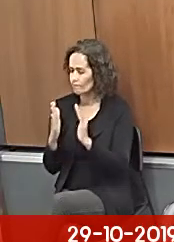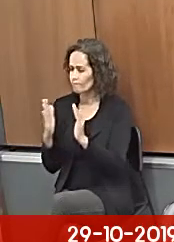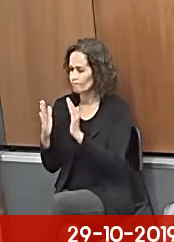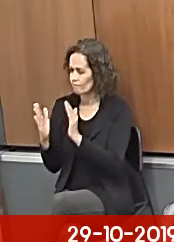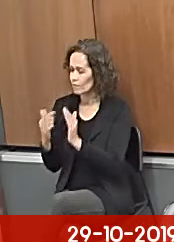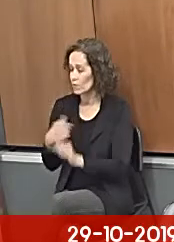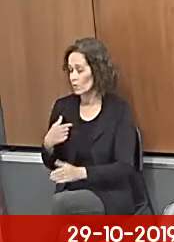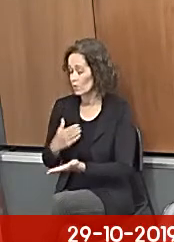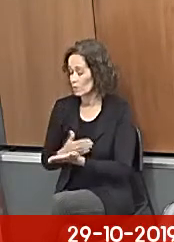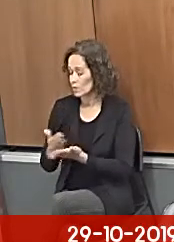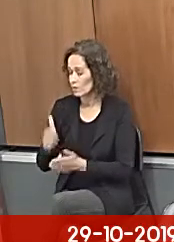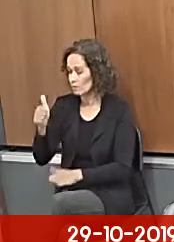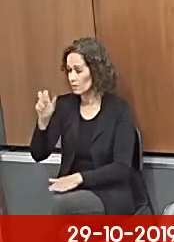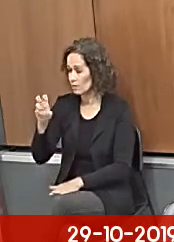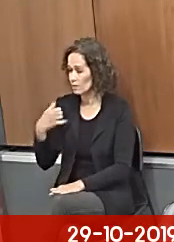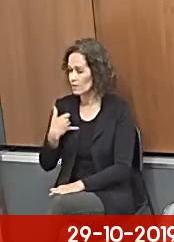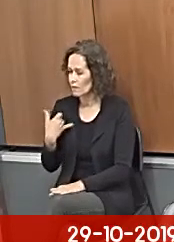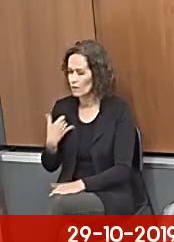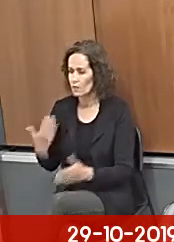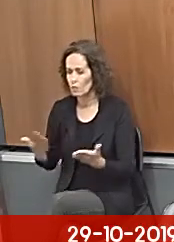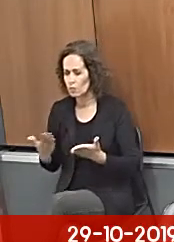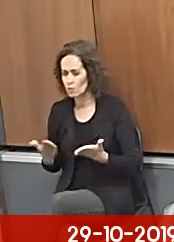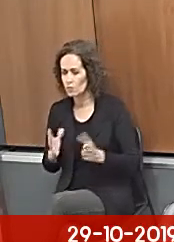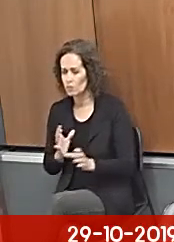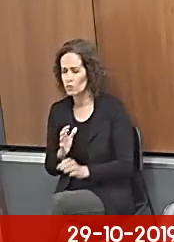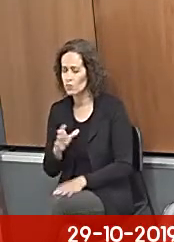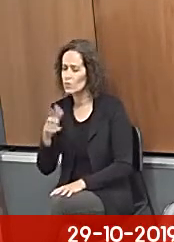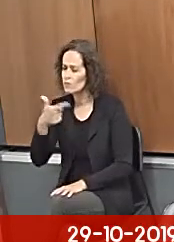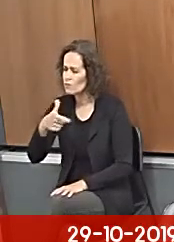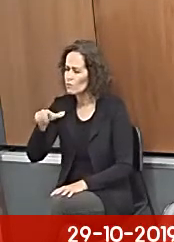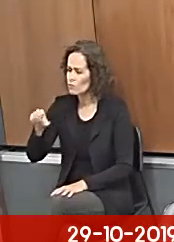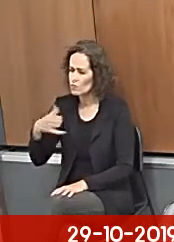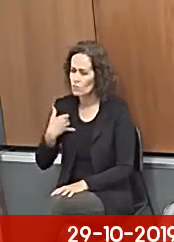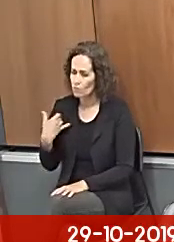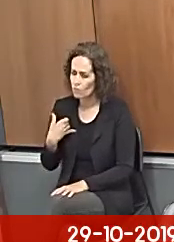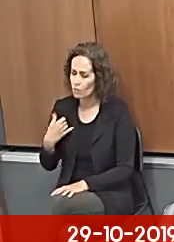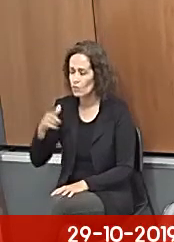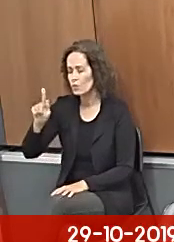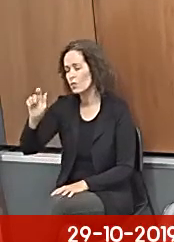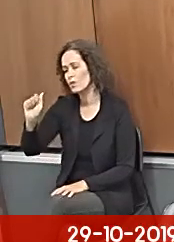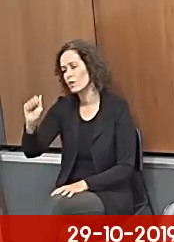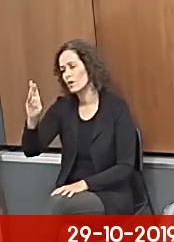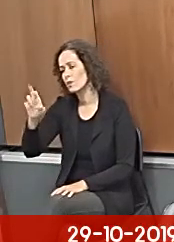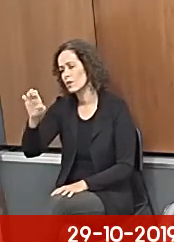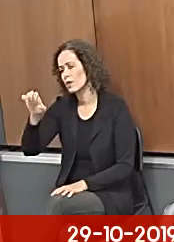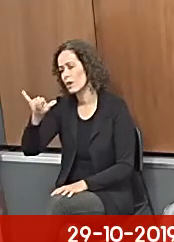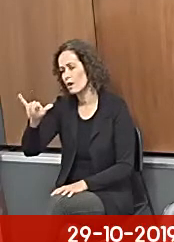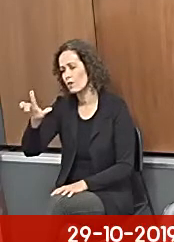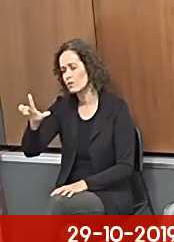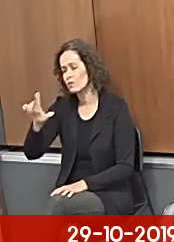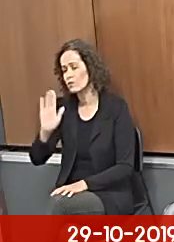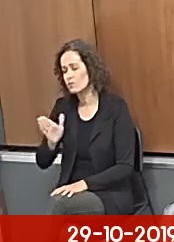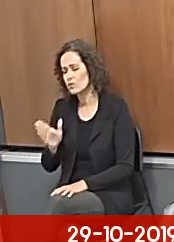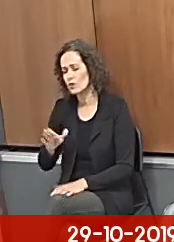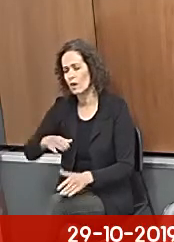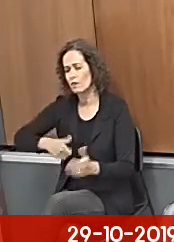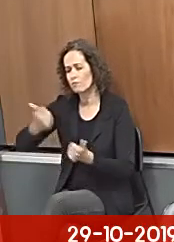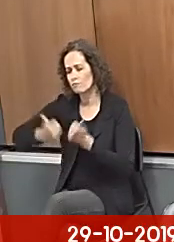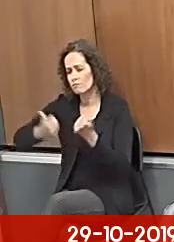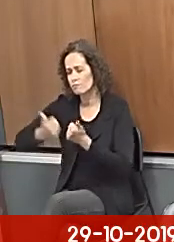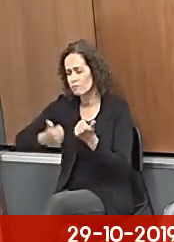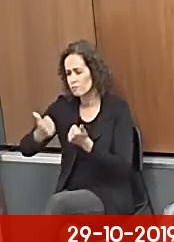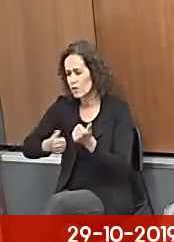Eu comecei com 15 anos, hoje eu estou com 29. Tem um Gabriel que vai começar com a gente, já vai jogar com a gente num campeonato com pessoas